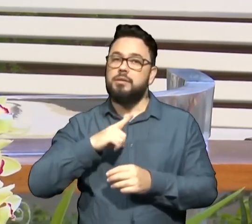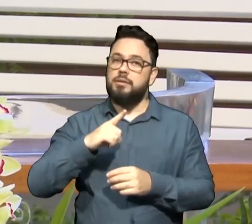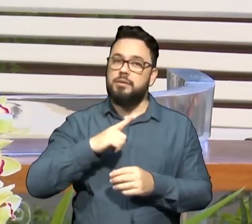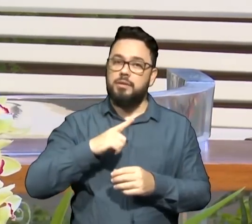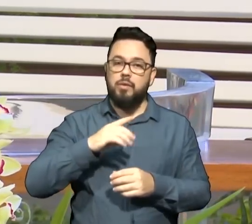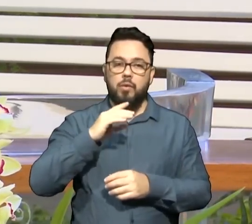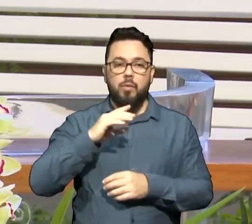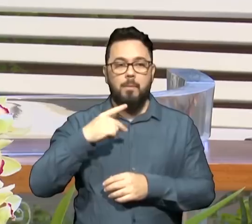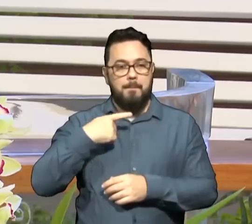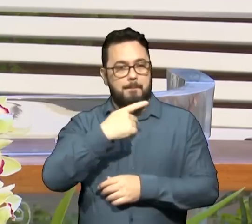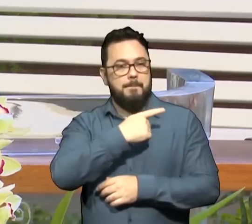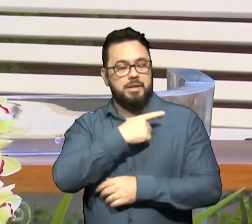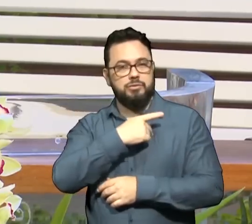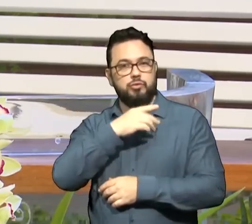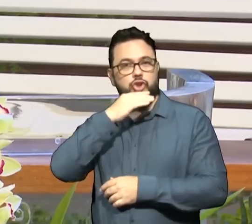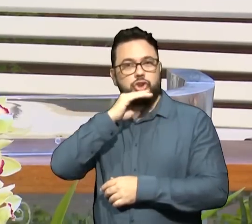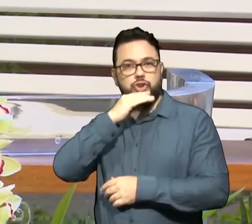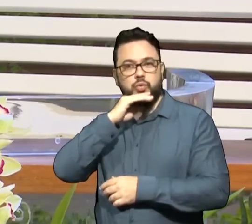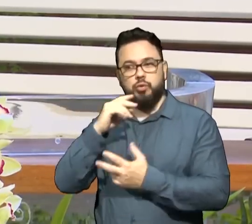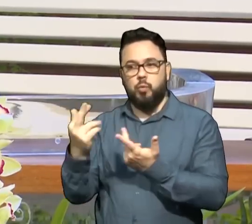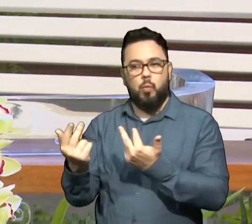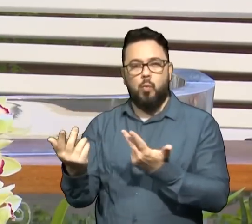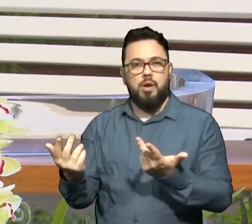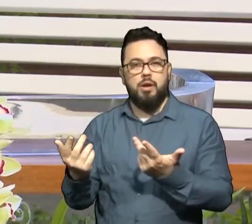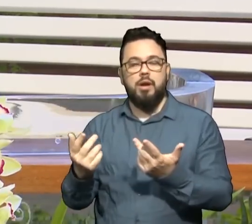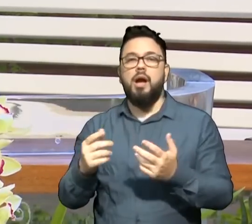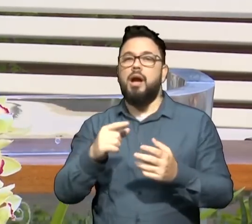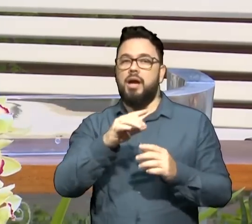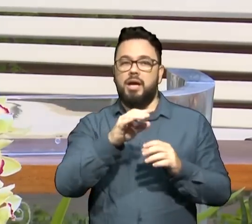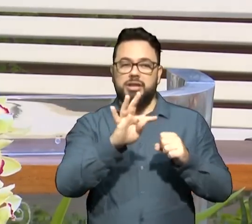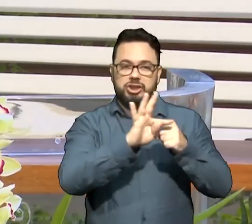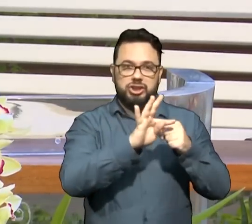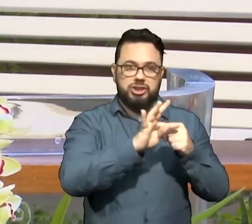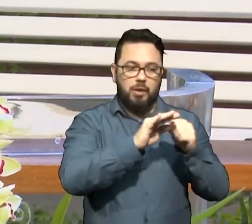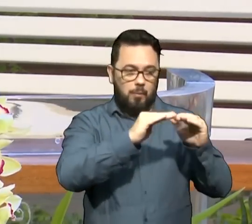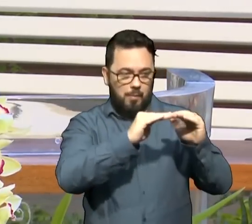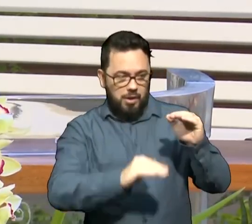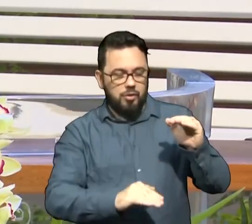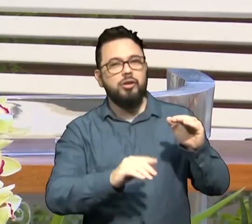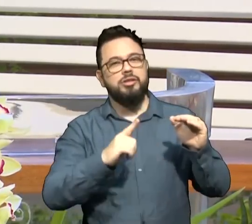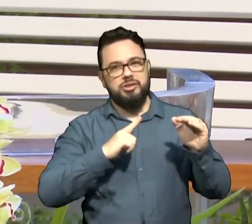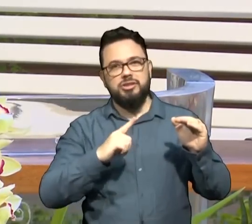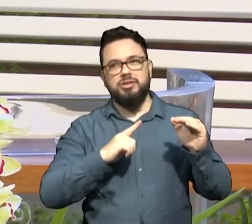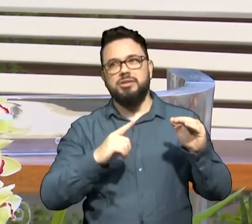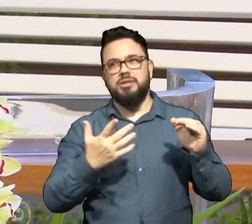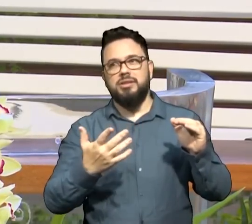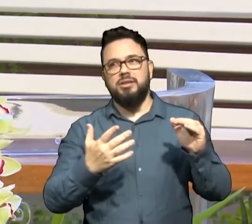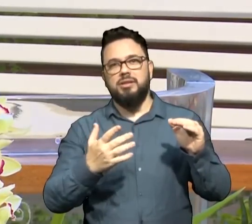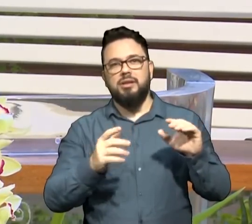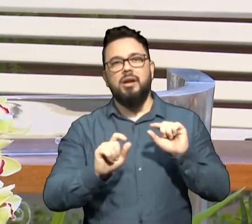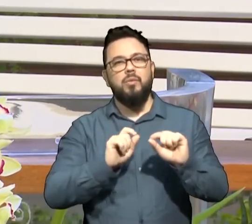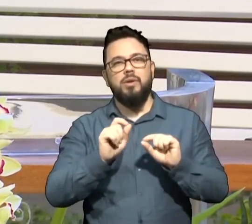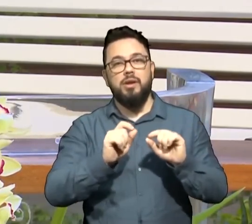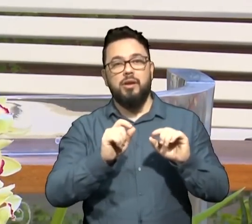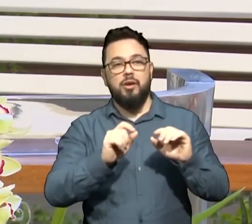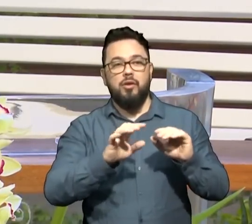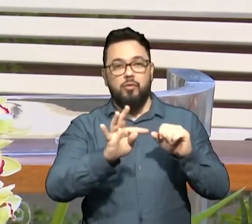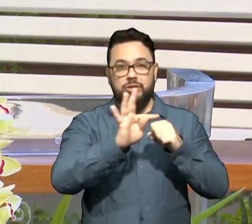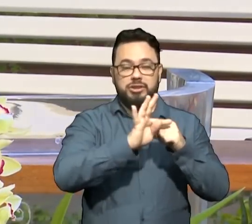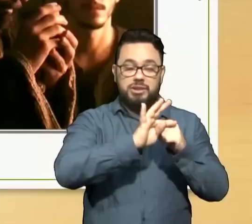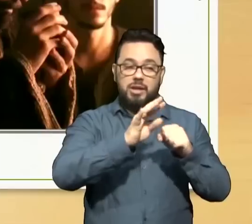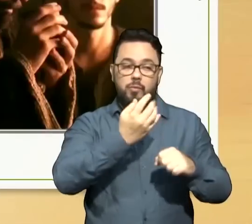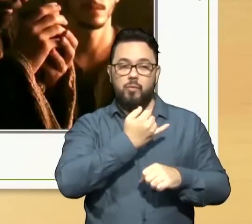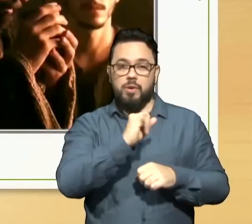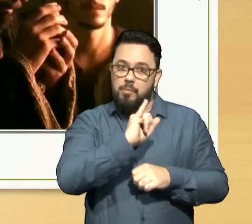Gilson Então se eu coloco Tiago menor é porque tinha outro e tinha outro mesmo que é o Tiago irmão de João vamos continuar